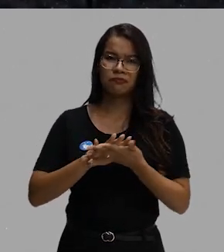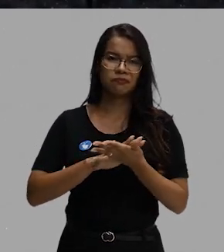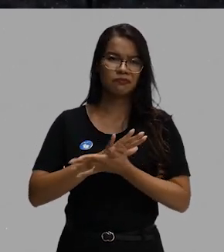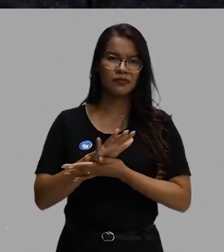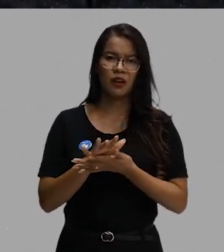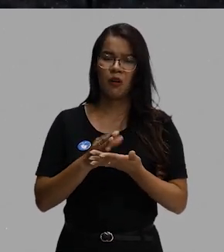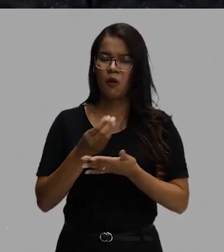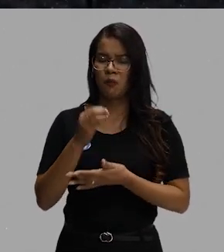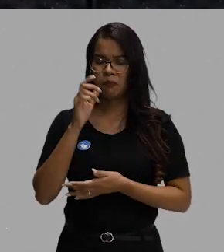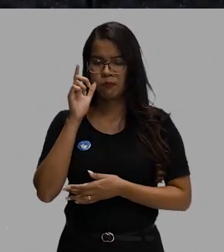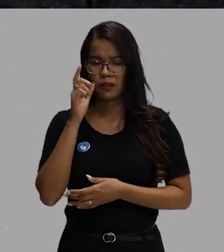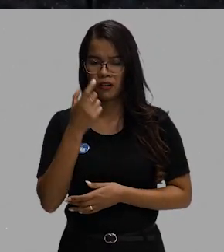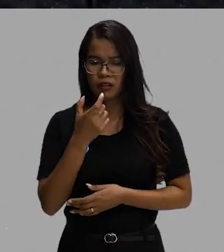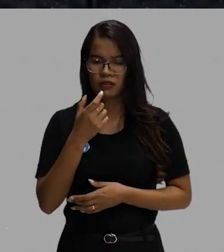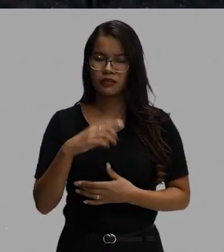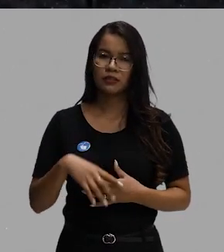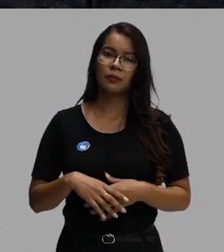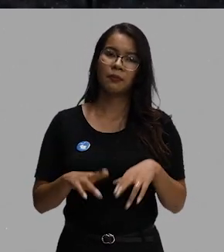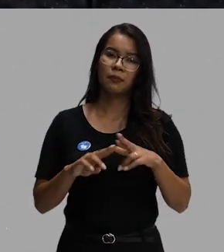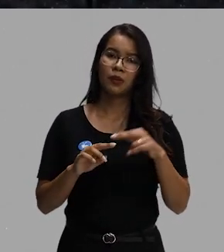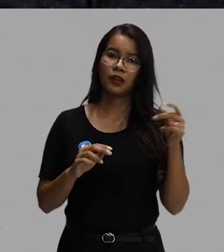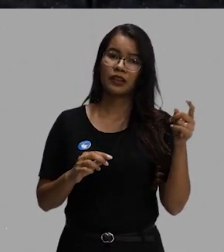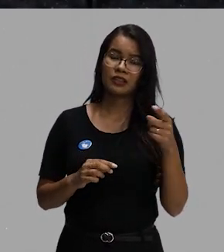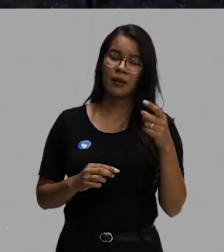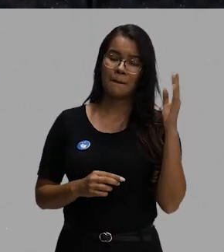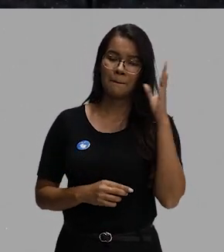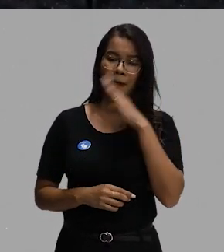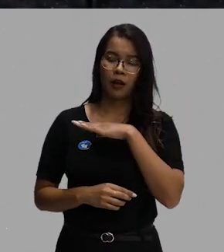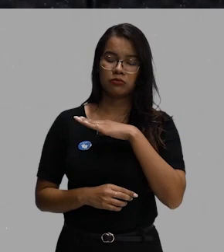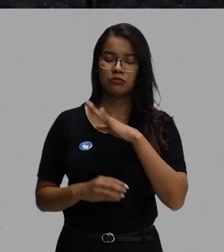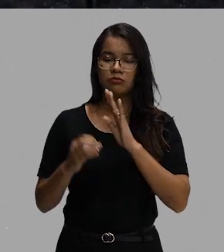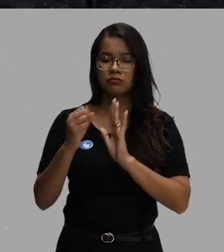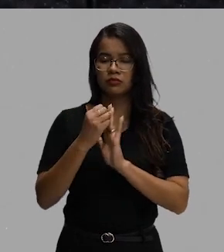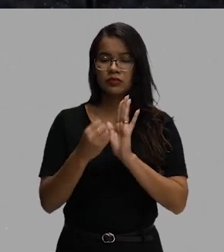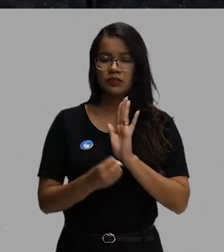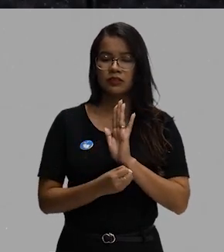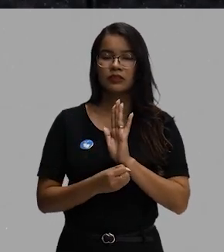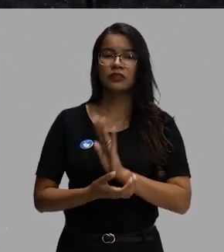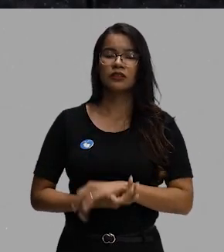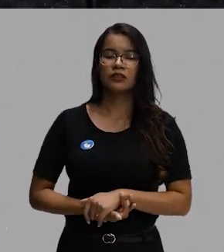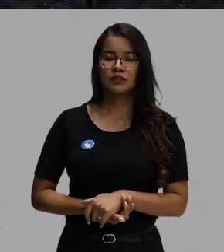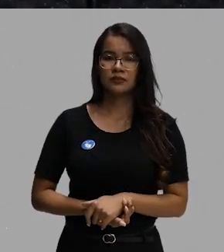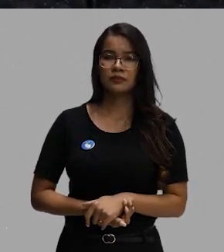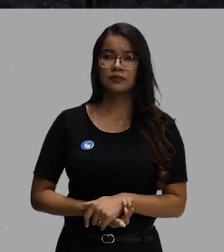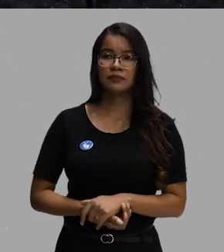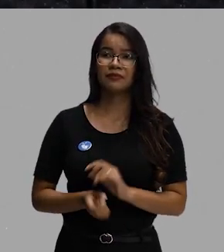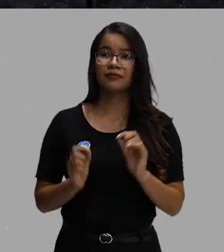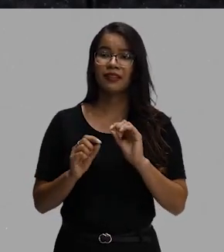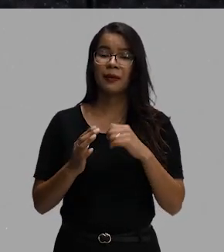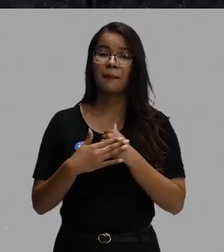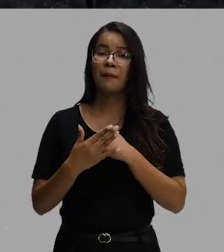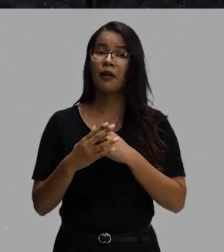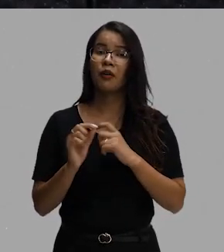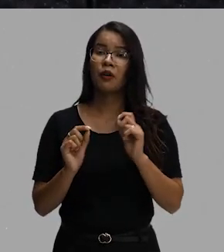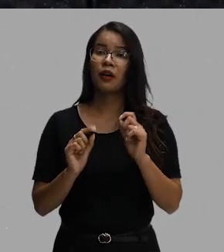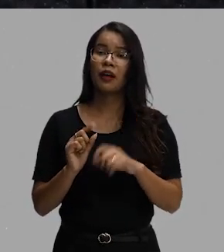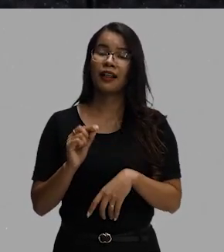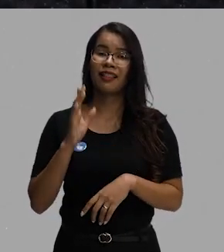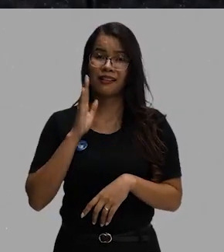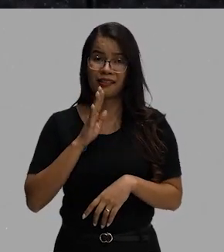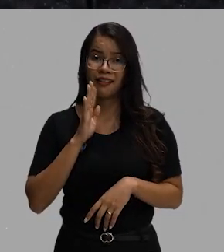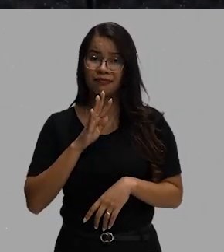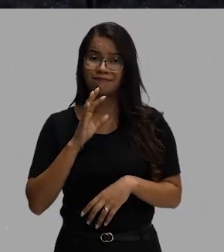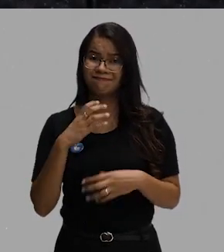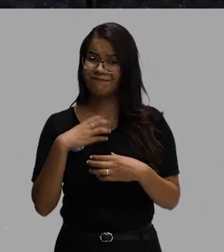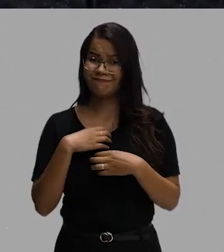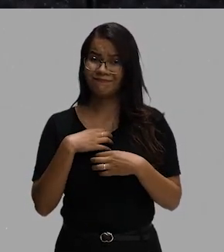humano possa viver numa época dessa. Por isso que é mal do século, por isso que é ultrarromântico. Que mais? Que você pode... É uma coisa legal